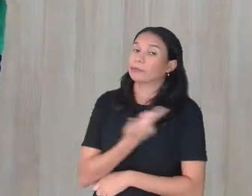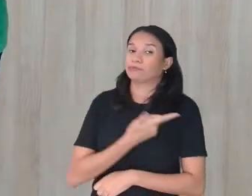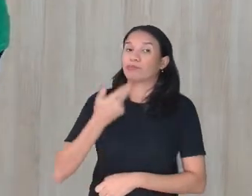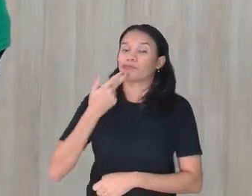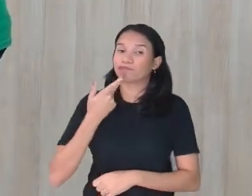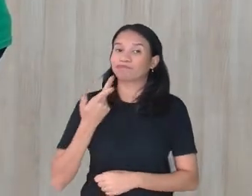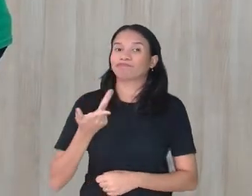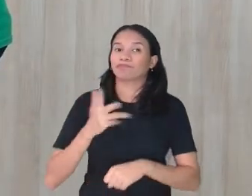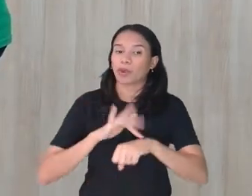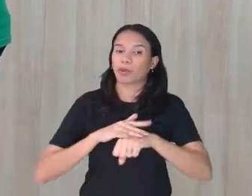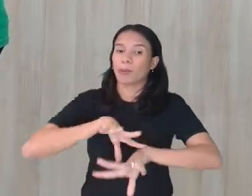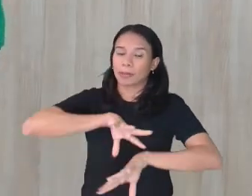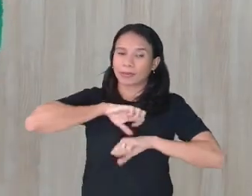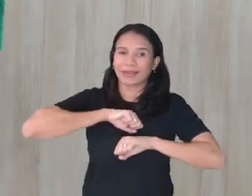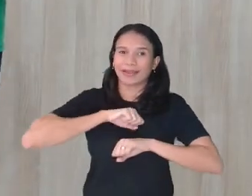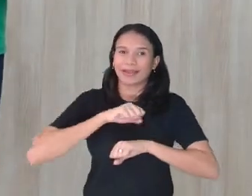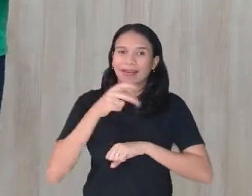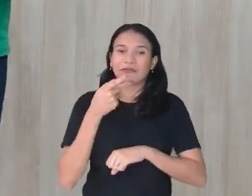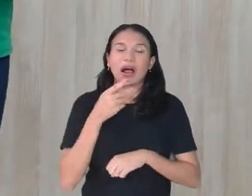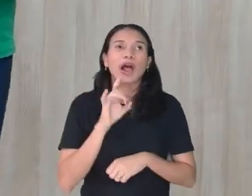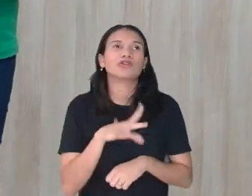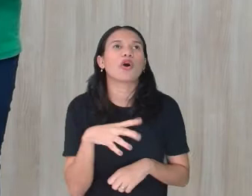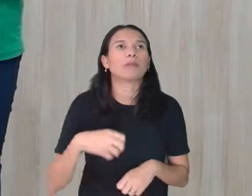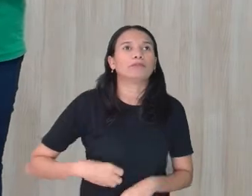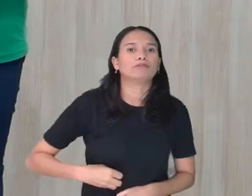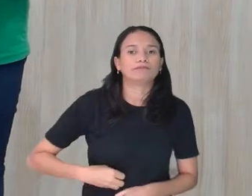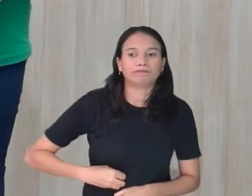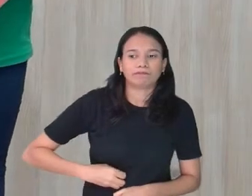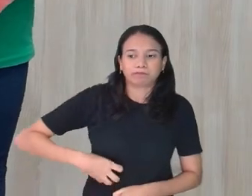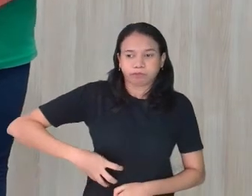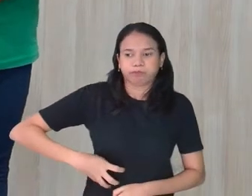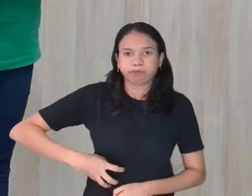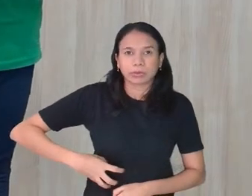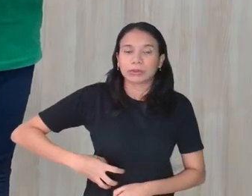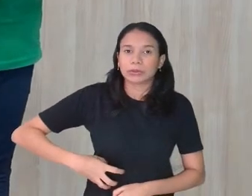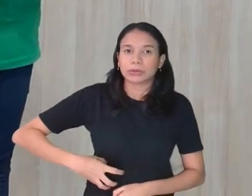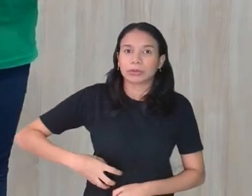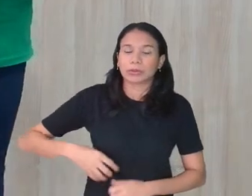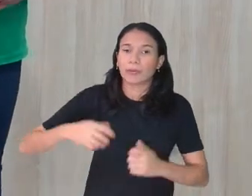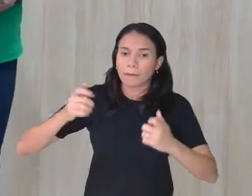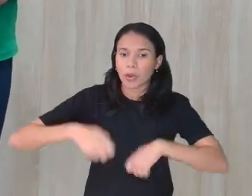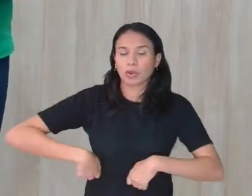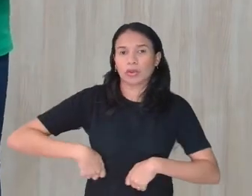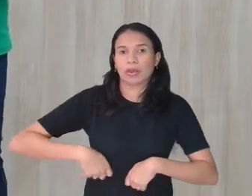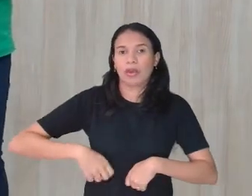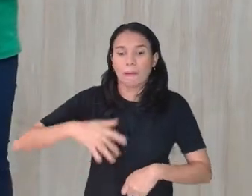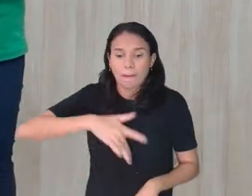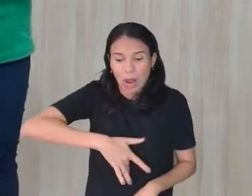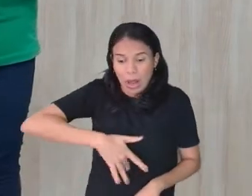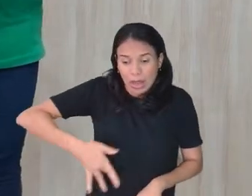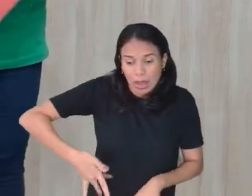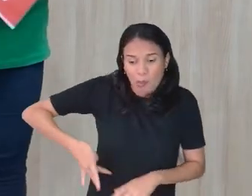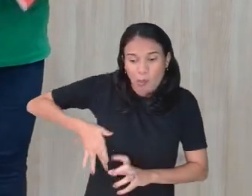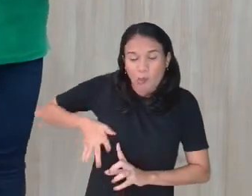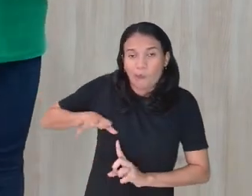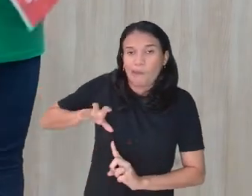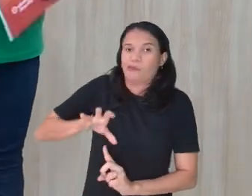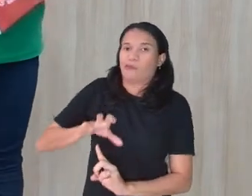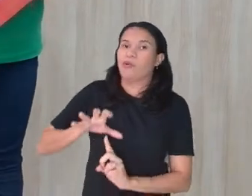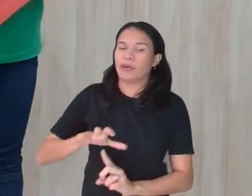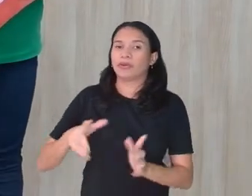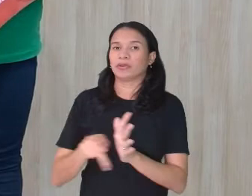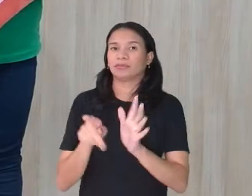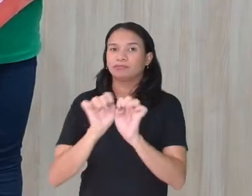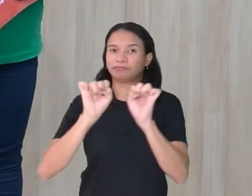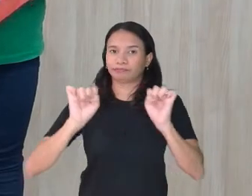falando, que muitas vezes não vai ser só uma inflamação no intestino, mas vai atingir outros órgãos, todos os órgãos do